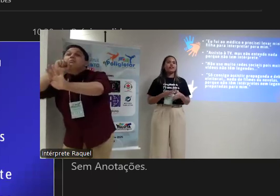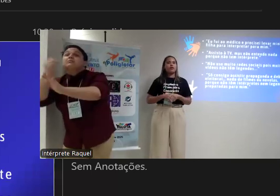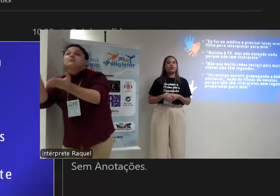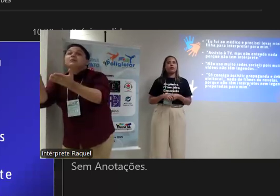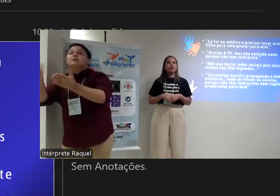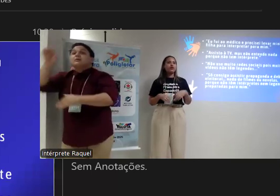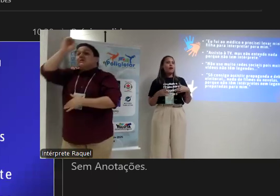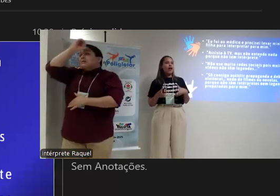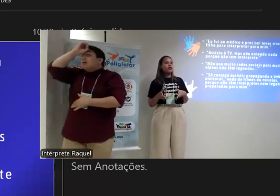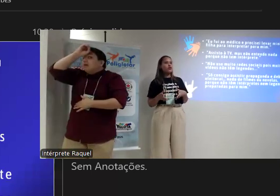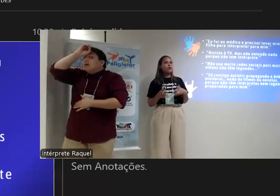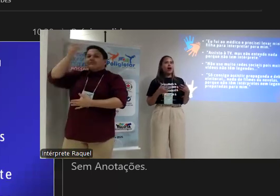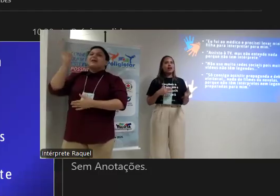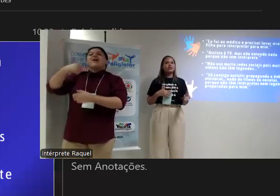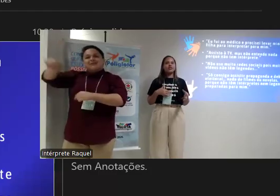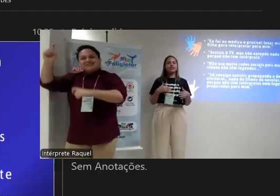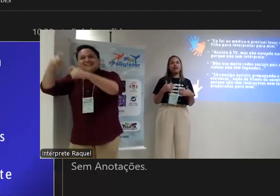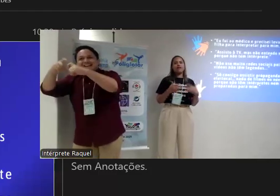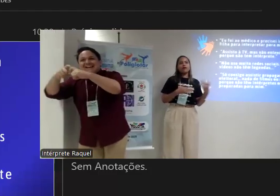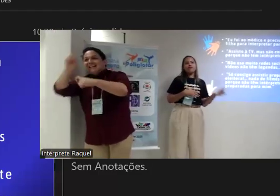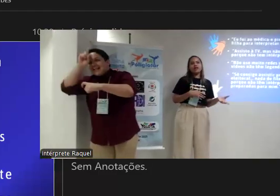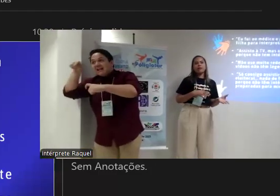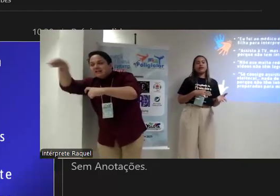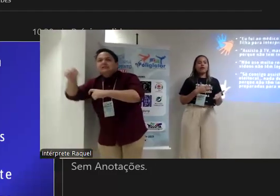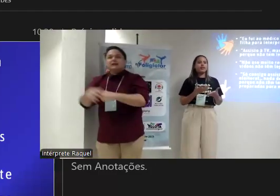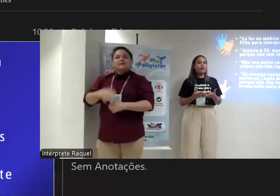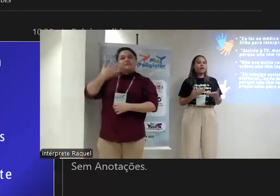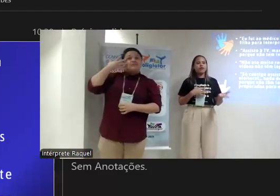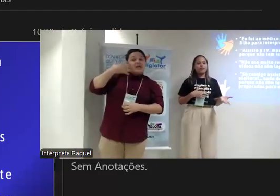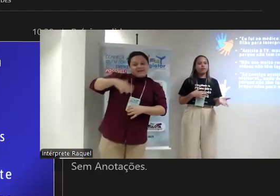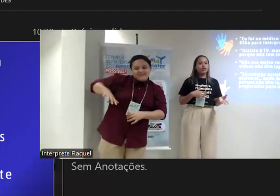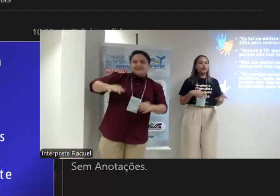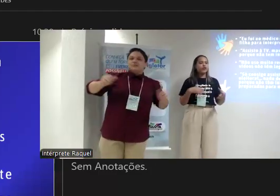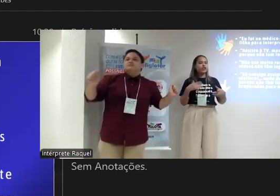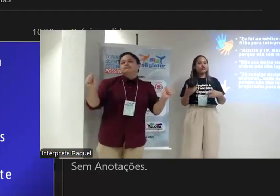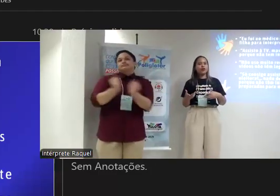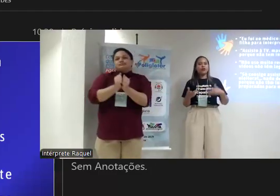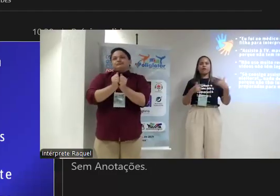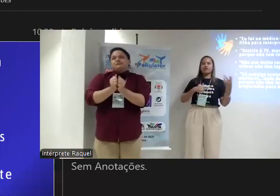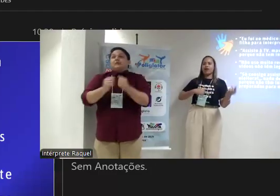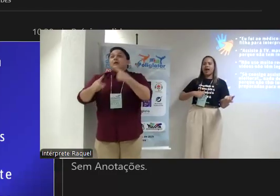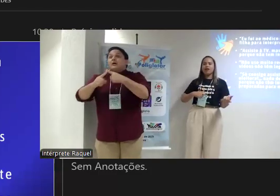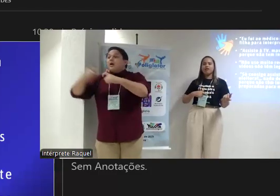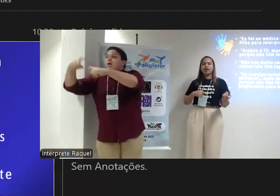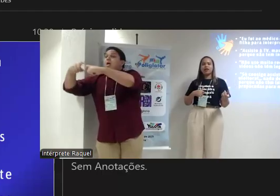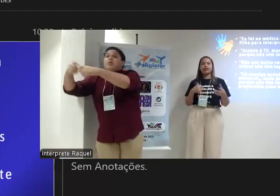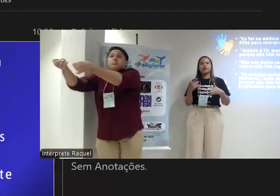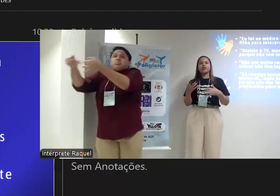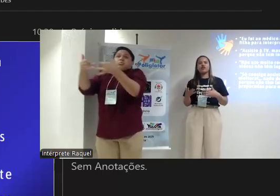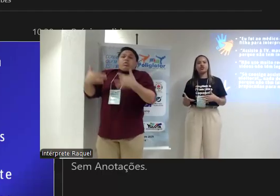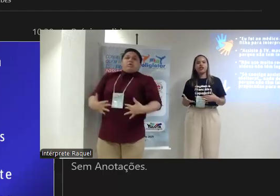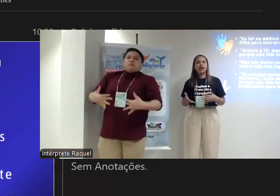por exemplo, fui no médico, mas precisei levar minha filha para interpretar para mim. Eu não entendia o que o médico falava, ele